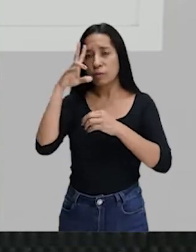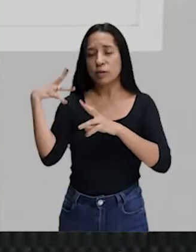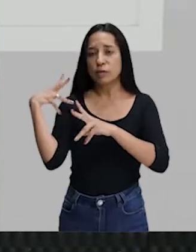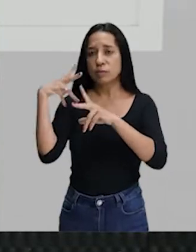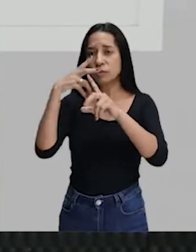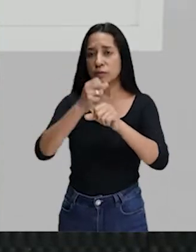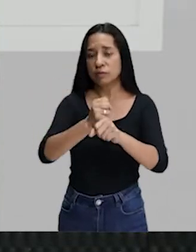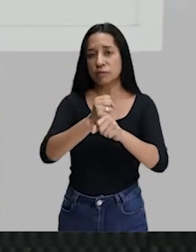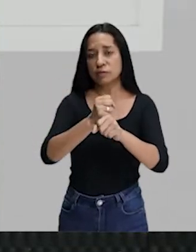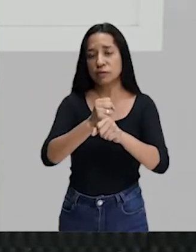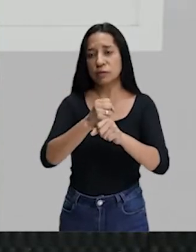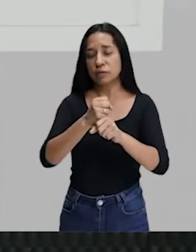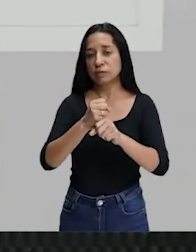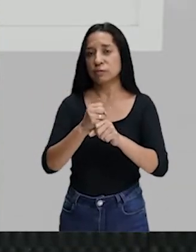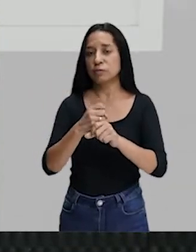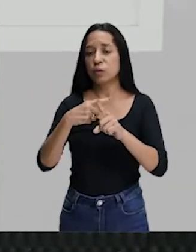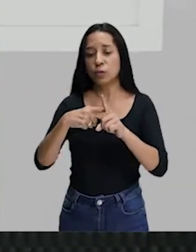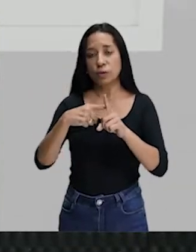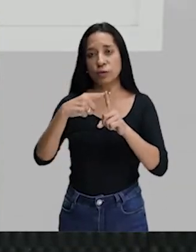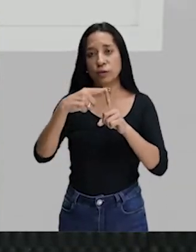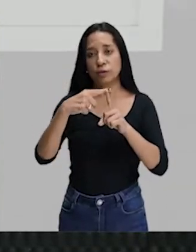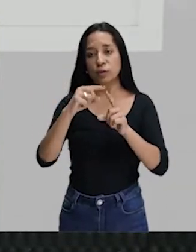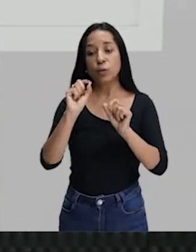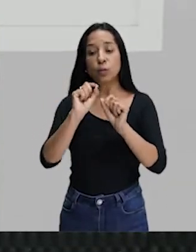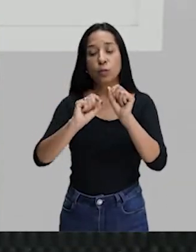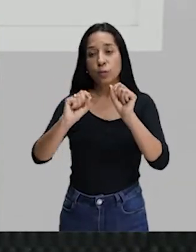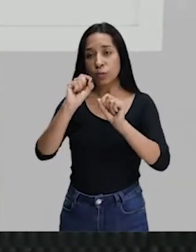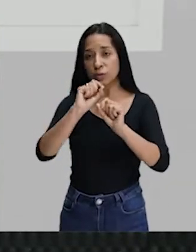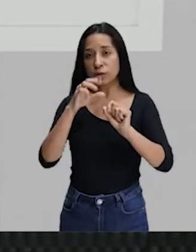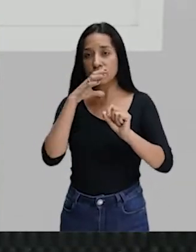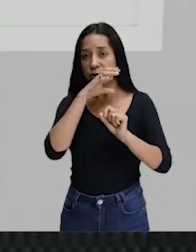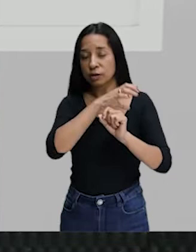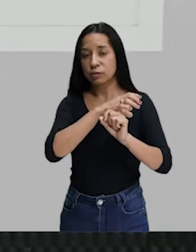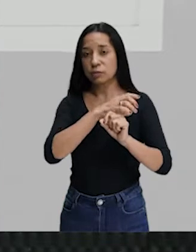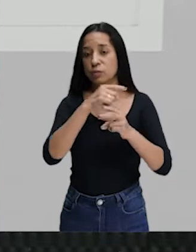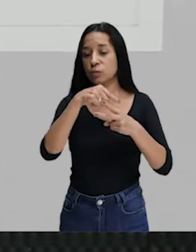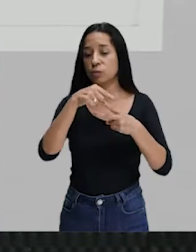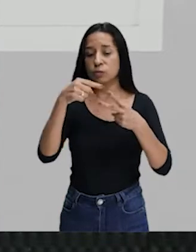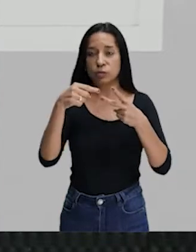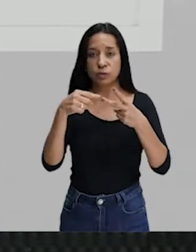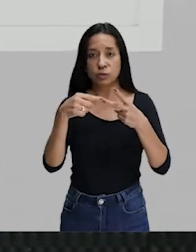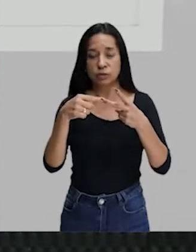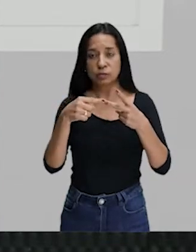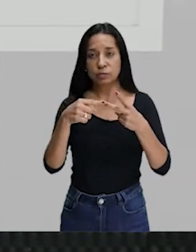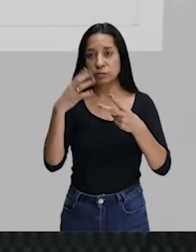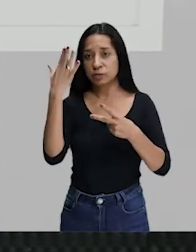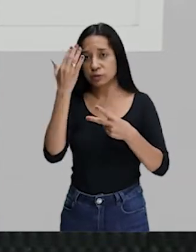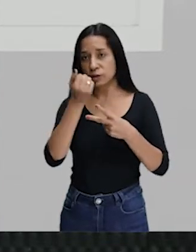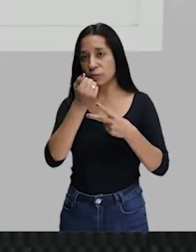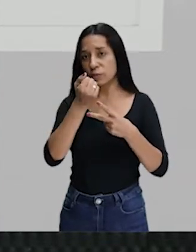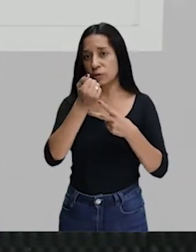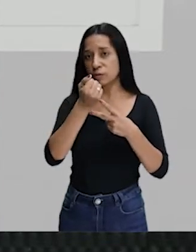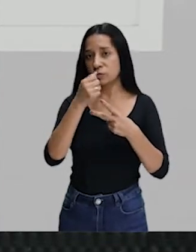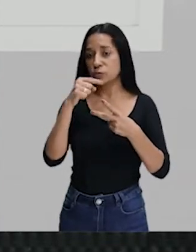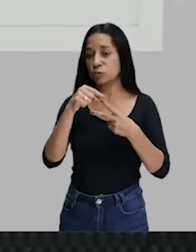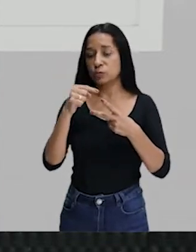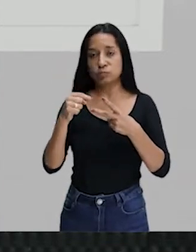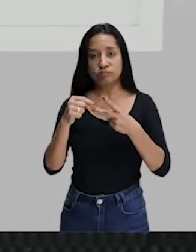temperatura e o que é calor, Sabemos que são grandezas